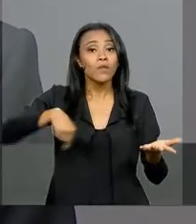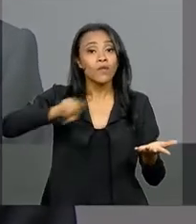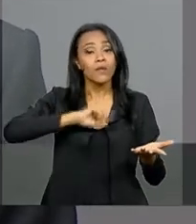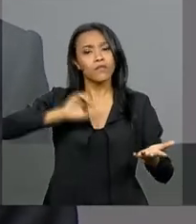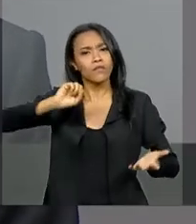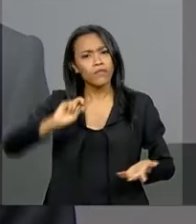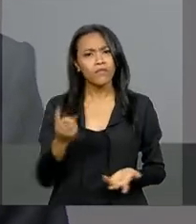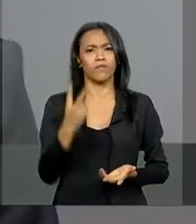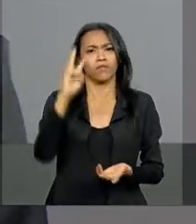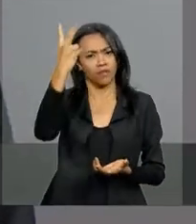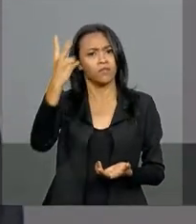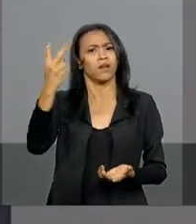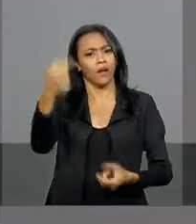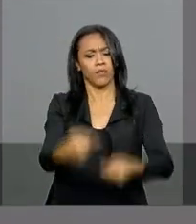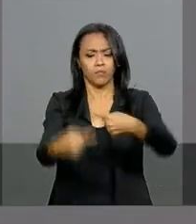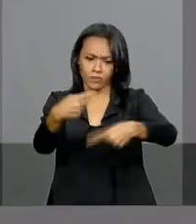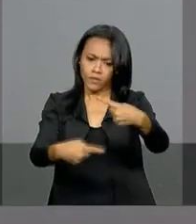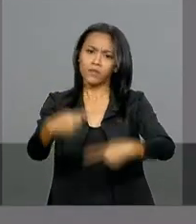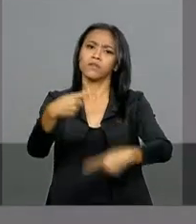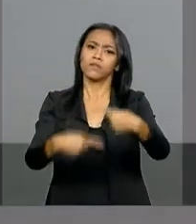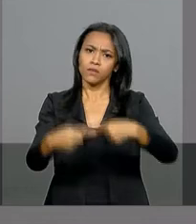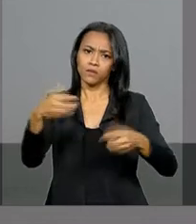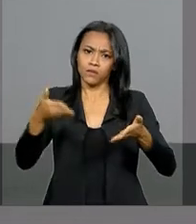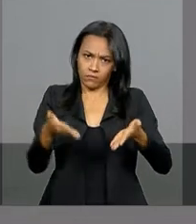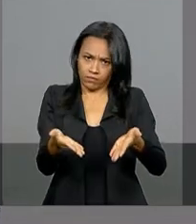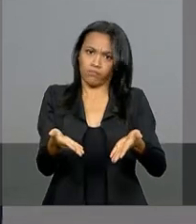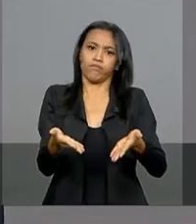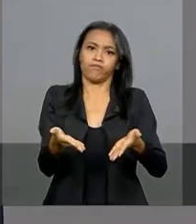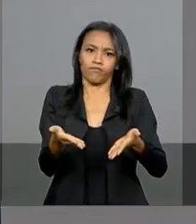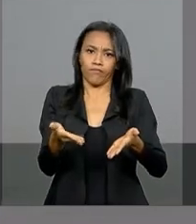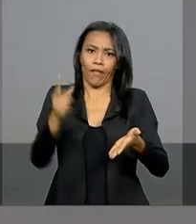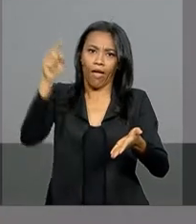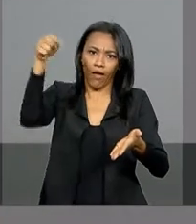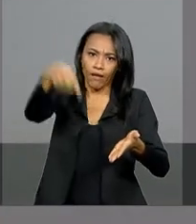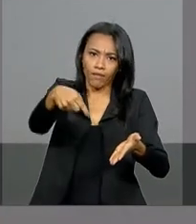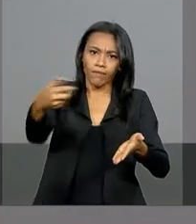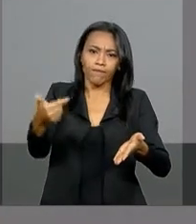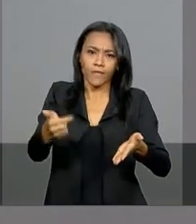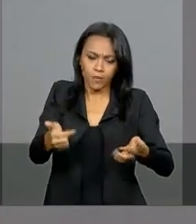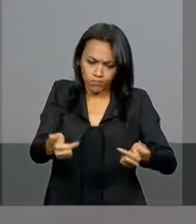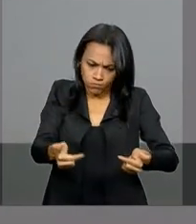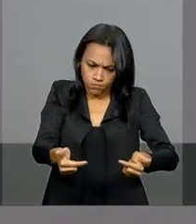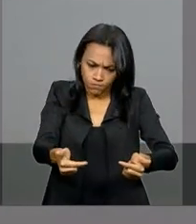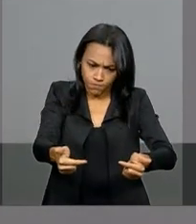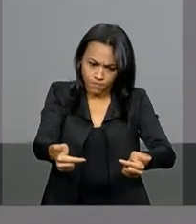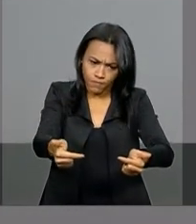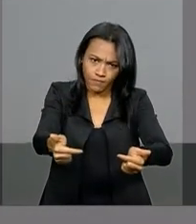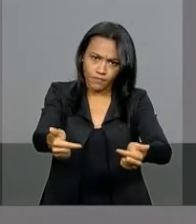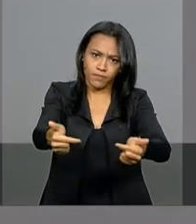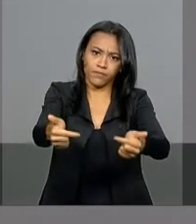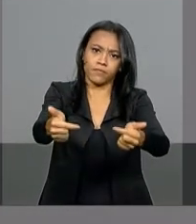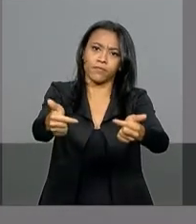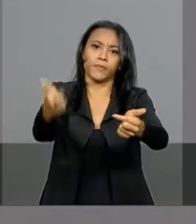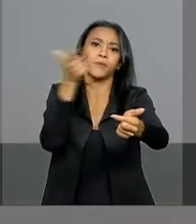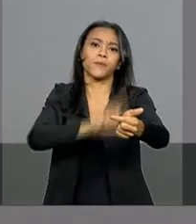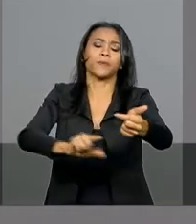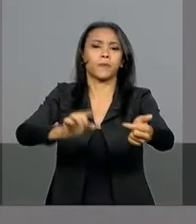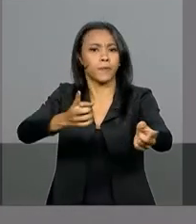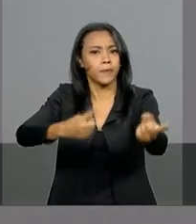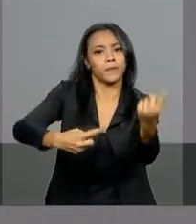como aquela que é que faz avançar a uma sociedade